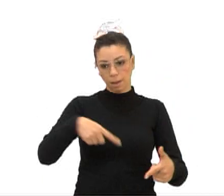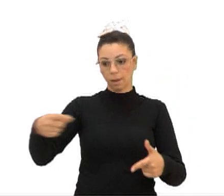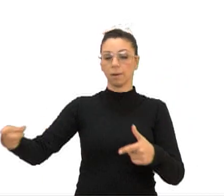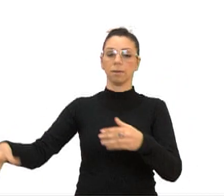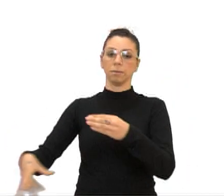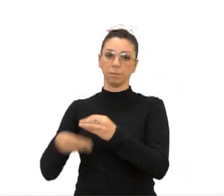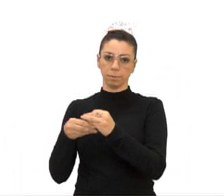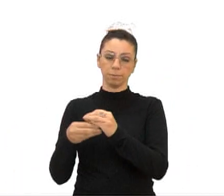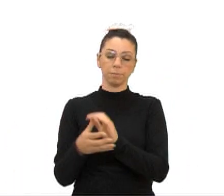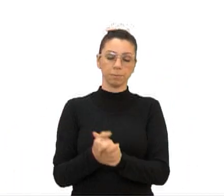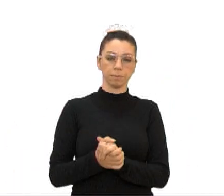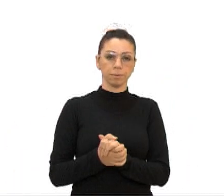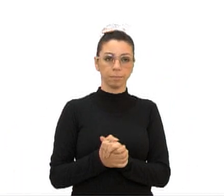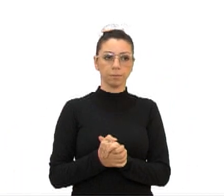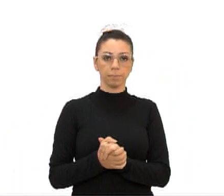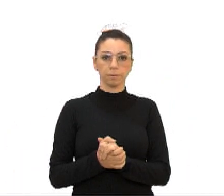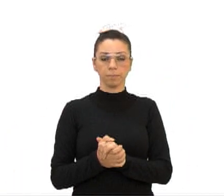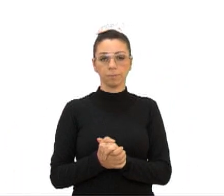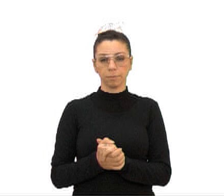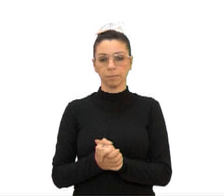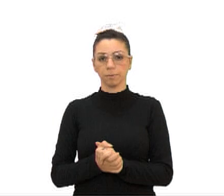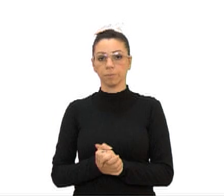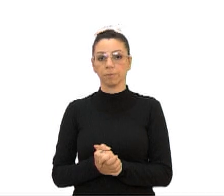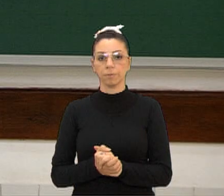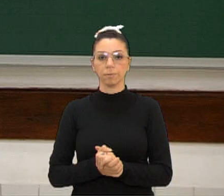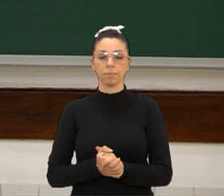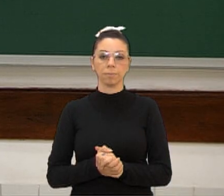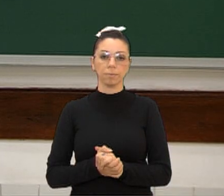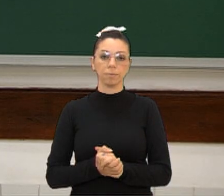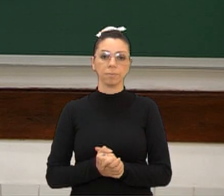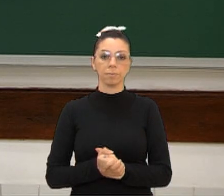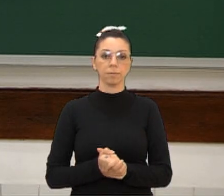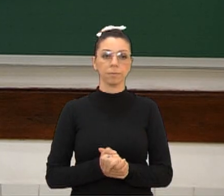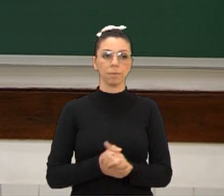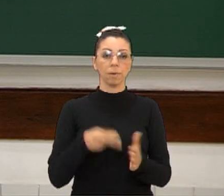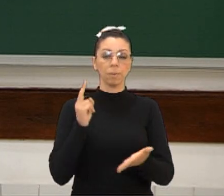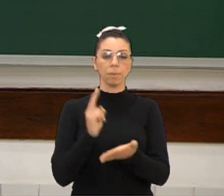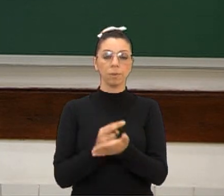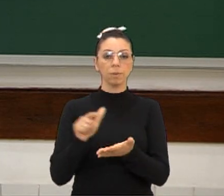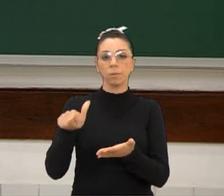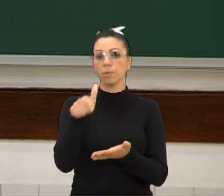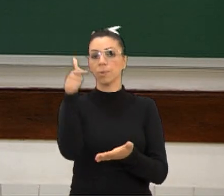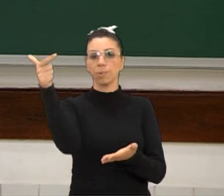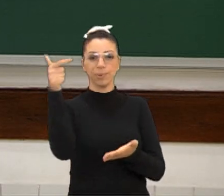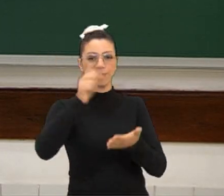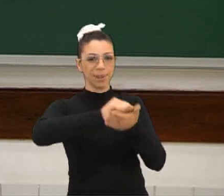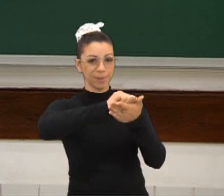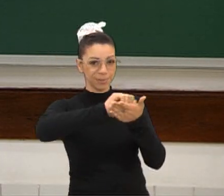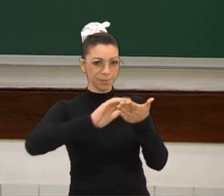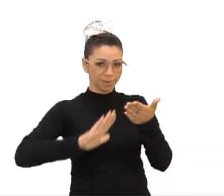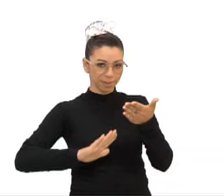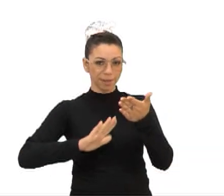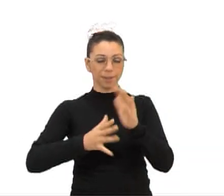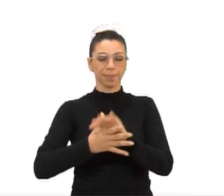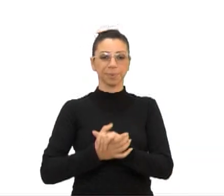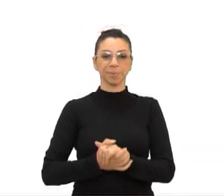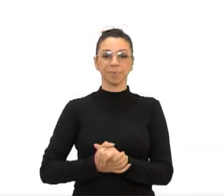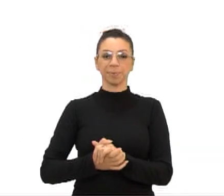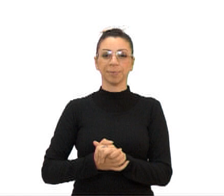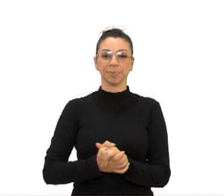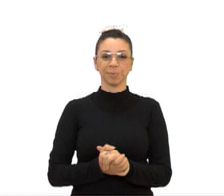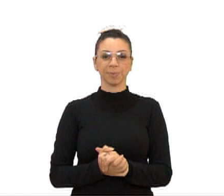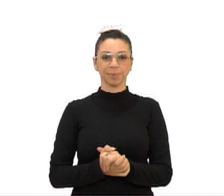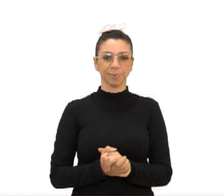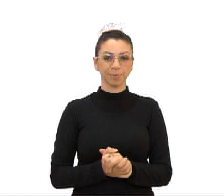não aparece, é tudo predicado, ok? Continuando, mais uma atividade para vocês. No mesmo